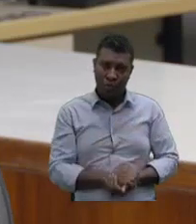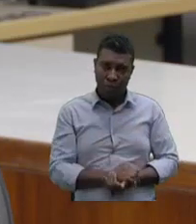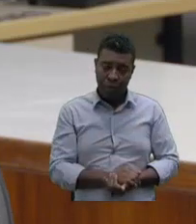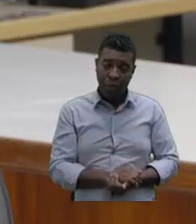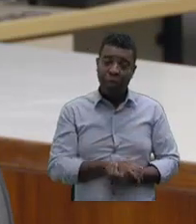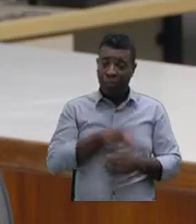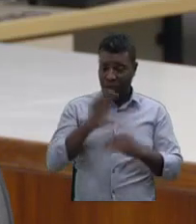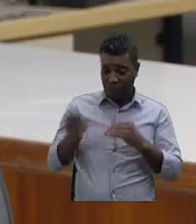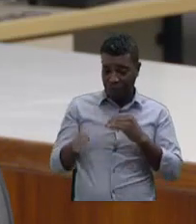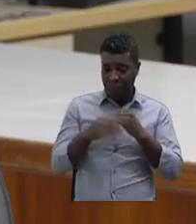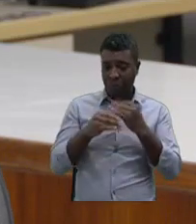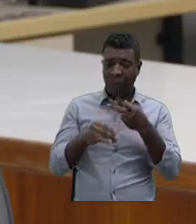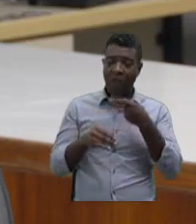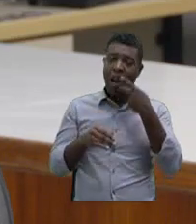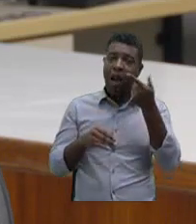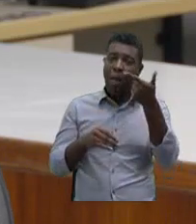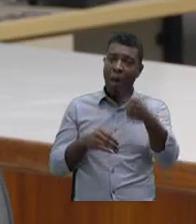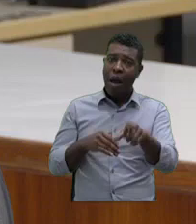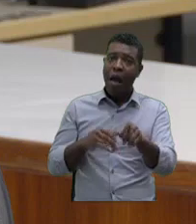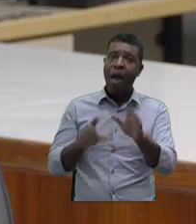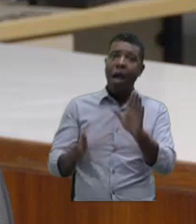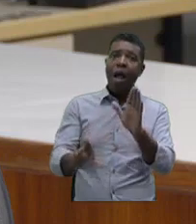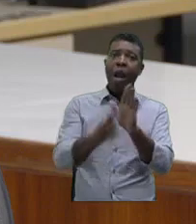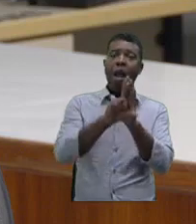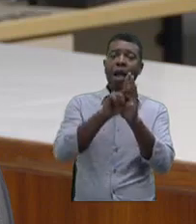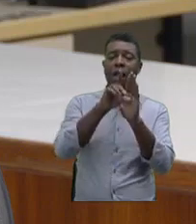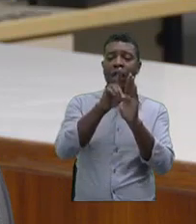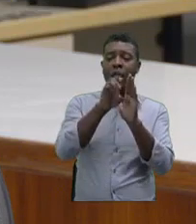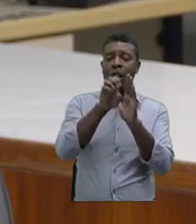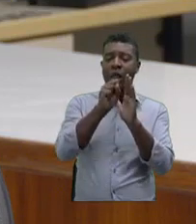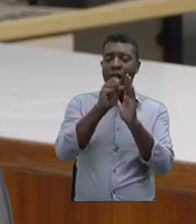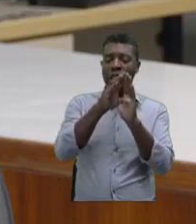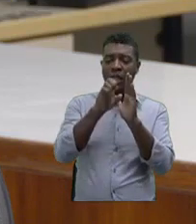se estende nessa lei do Decentra.